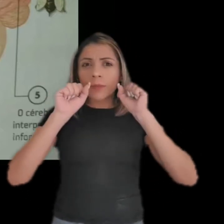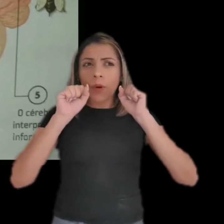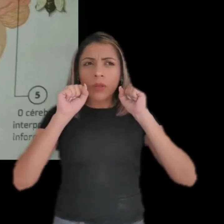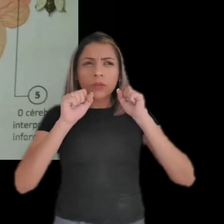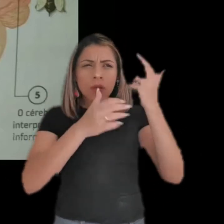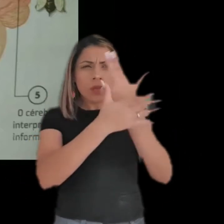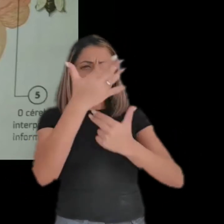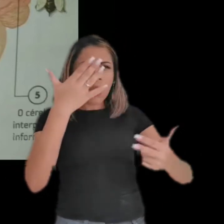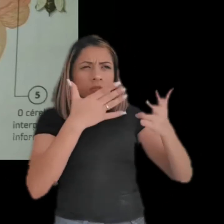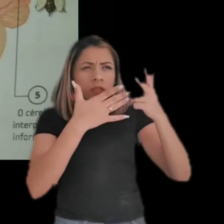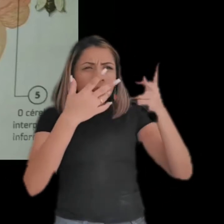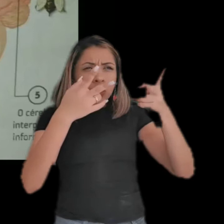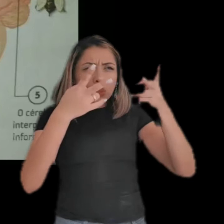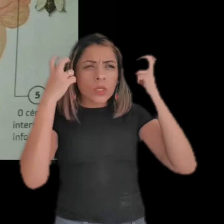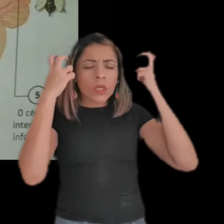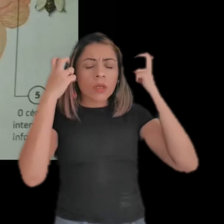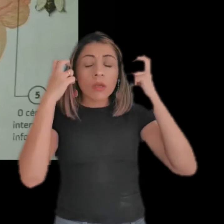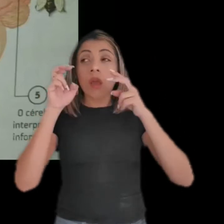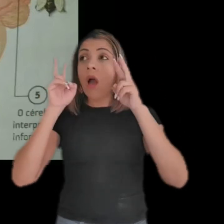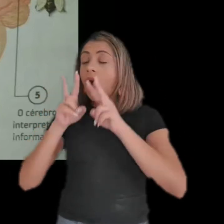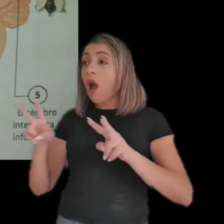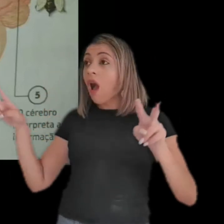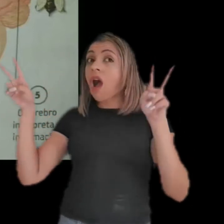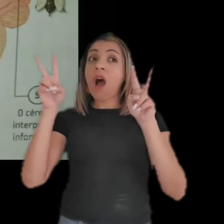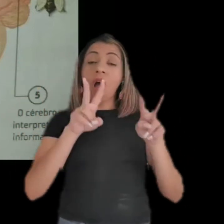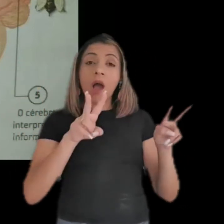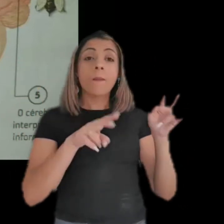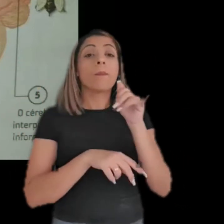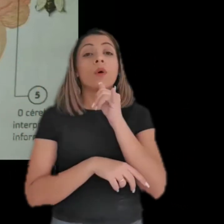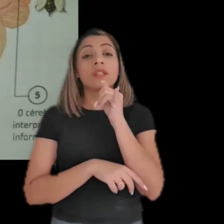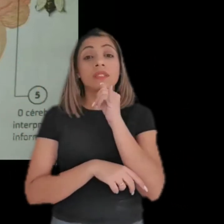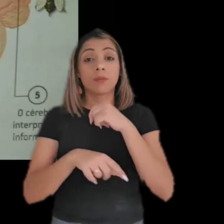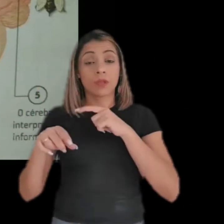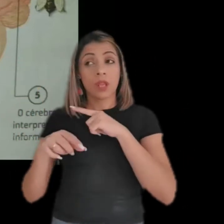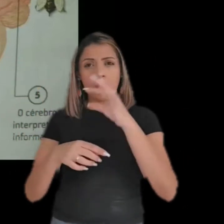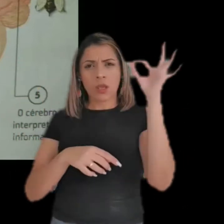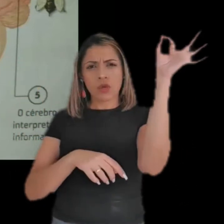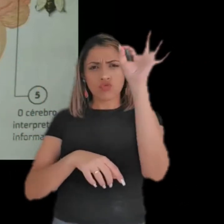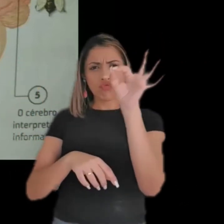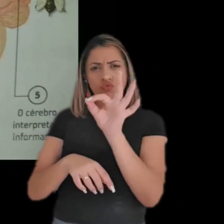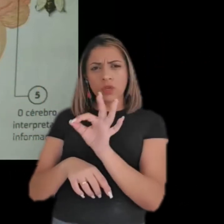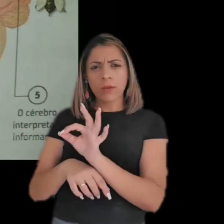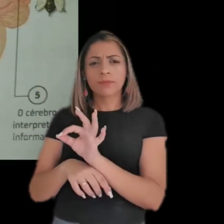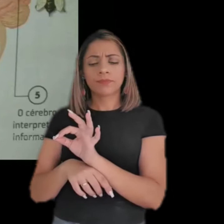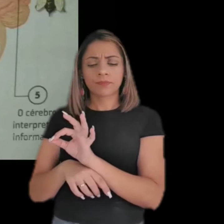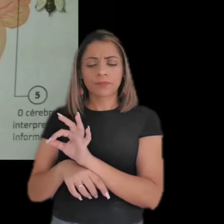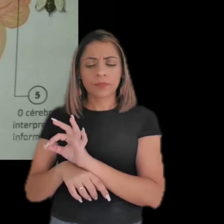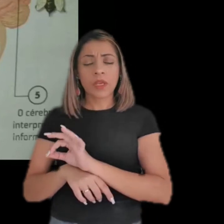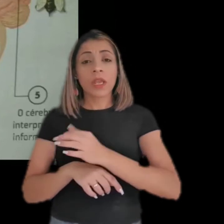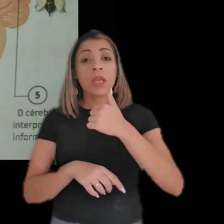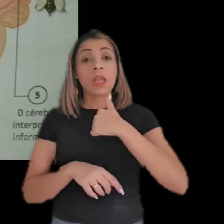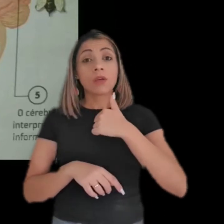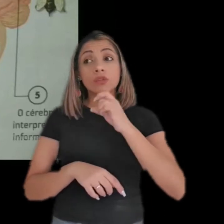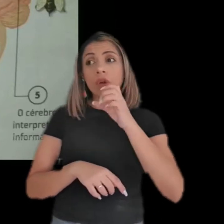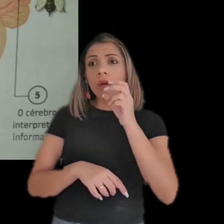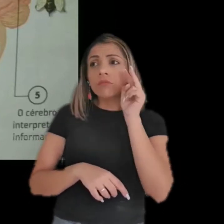formar a imagem e assim enxergar, tá? Então, aqui nós temos um objeto, né, uma mosca, e esse objeto, a gente só enxerga os objetos